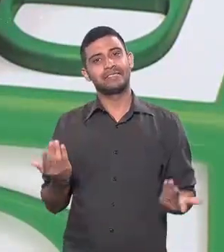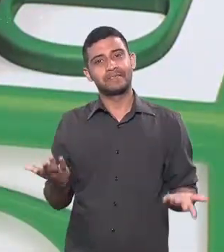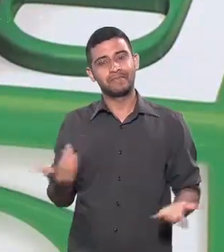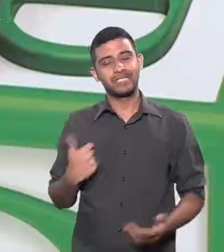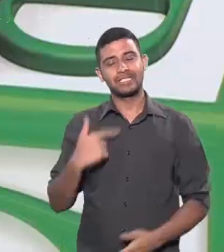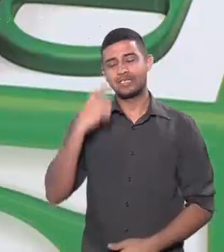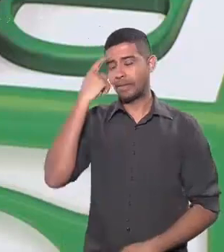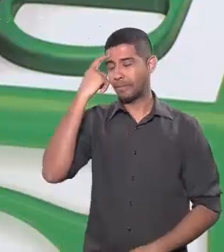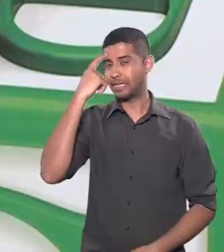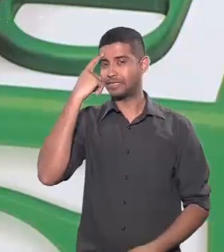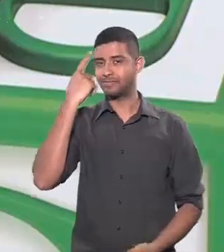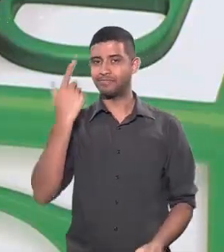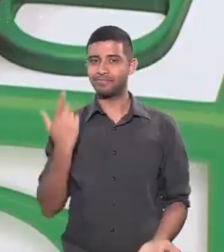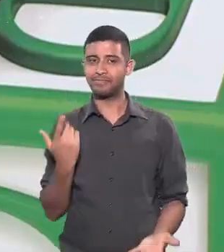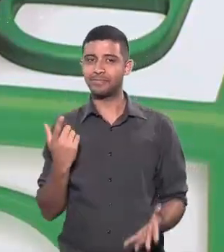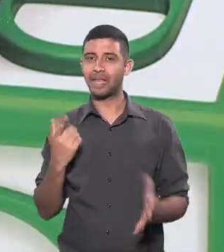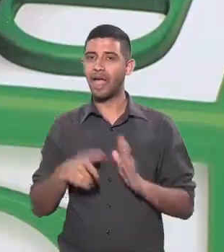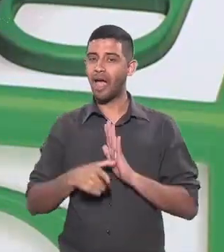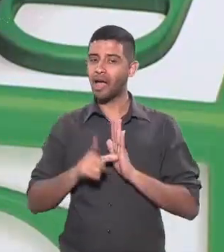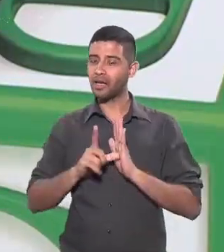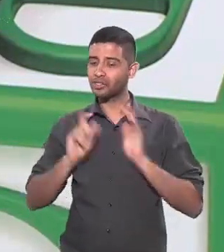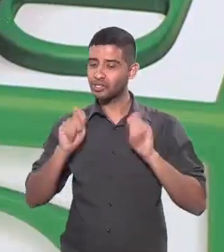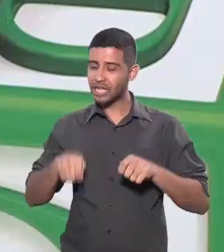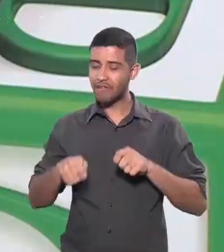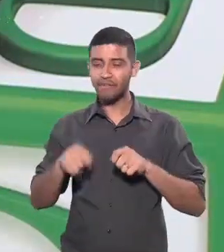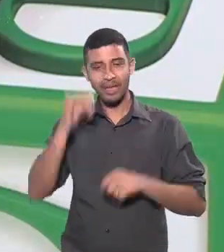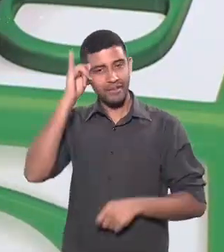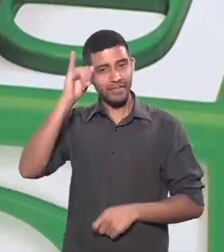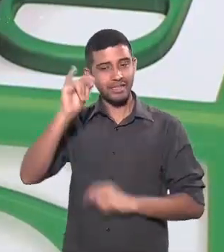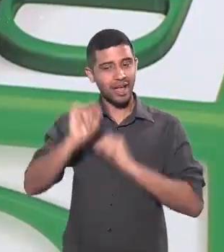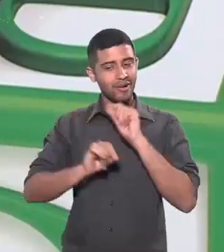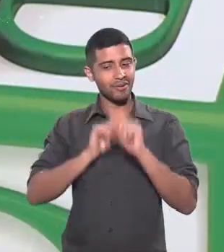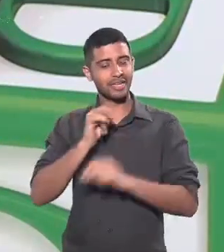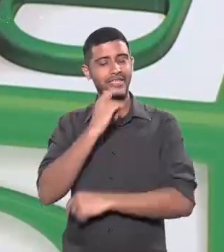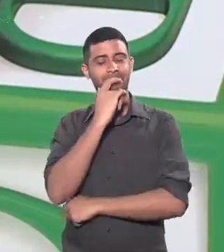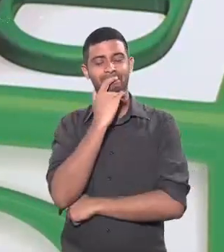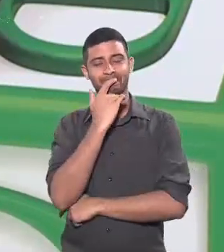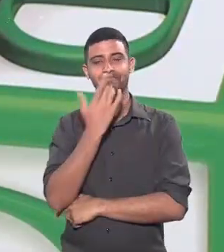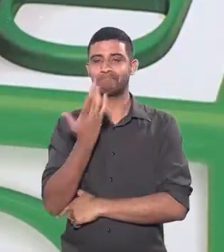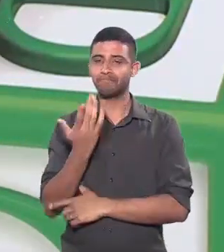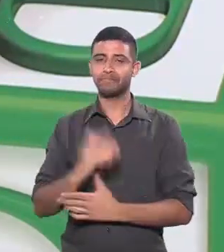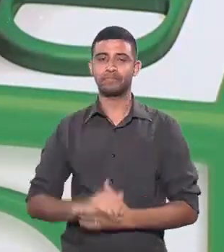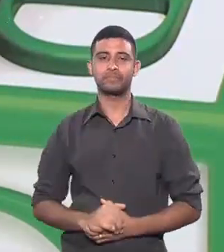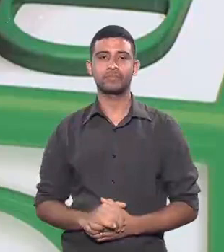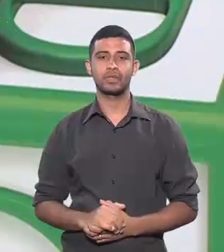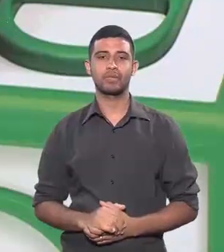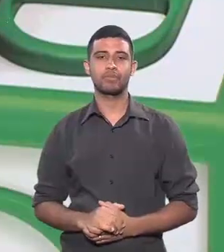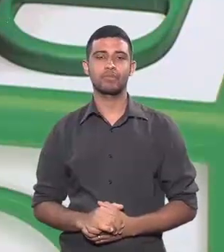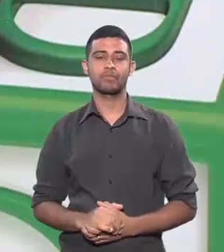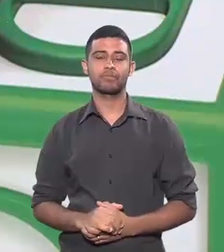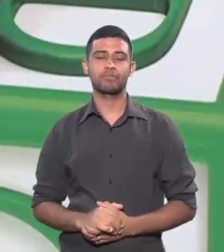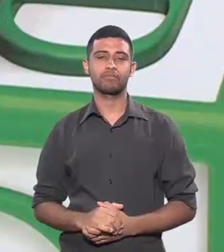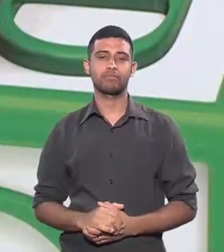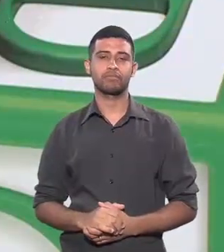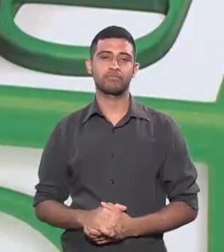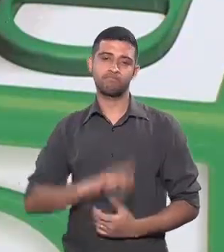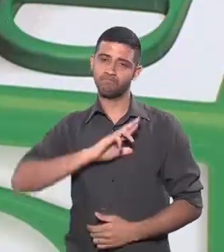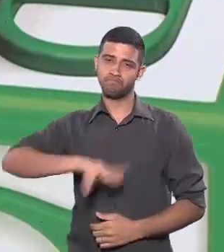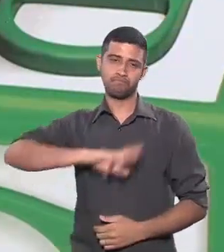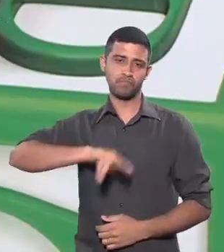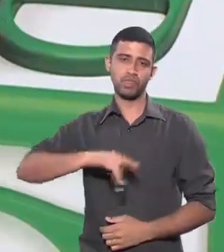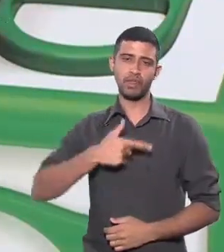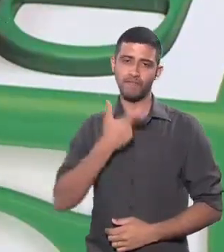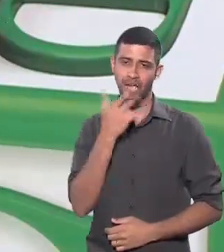fica pensando, né? Poxa, o que poderia ter sido feito de diferente, né? E aí, não só a gente falar